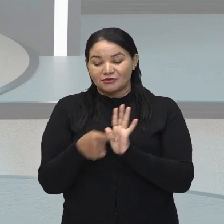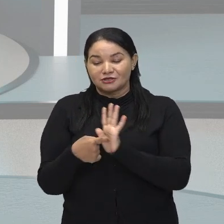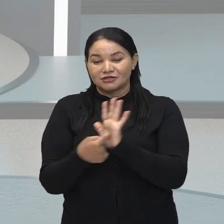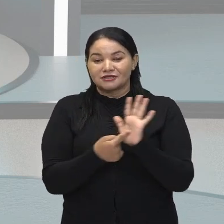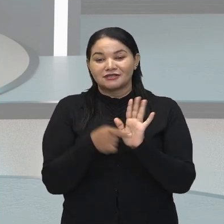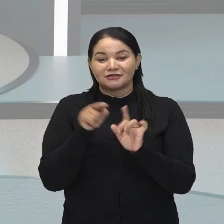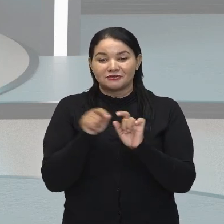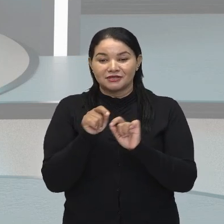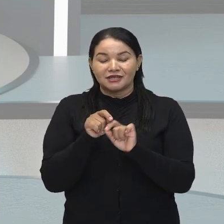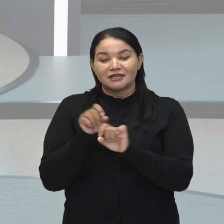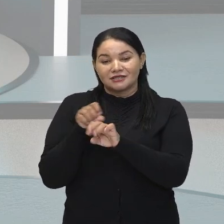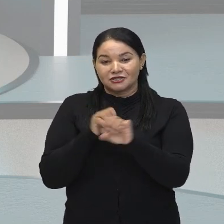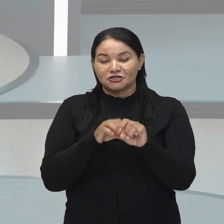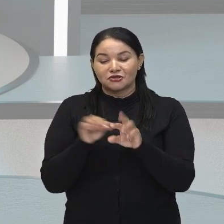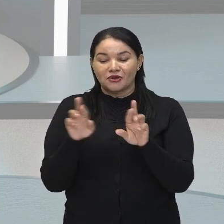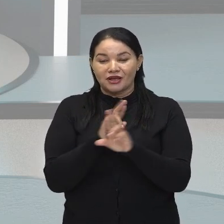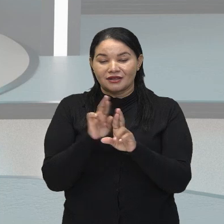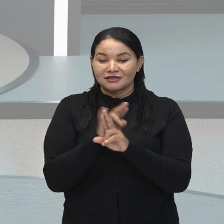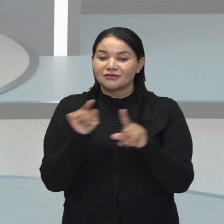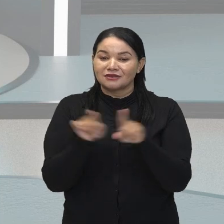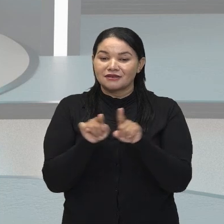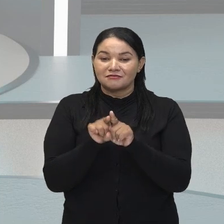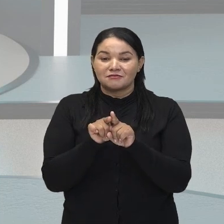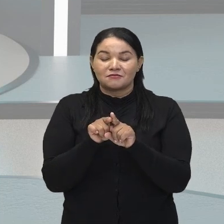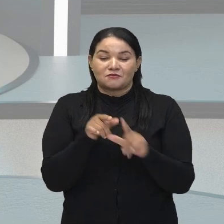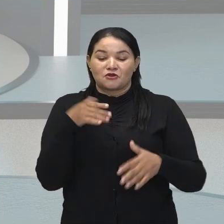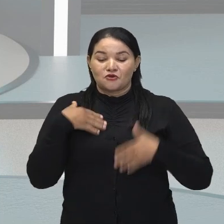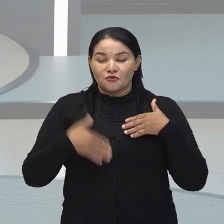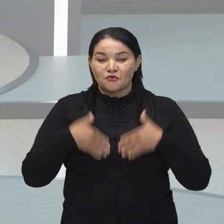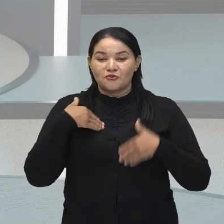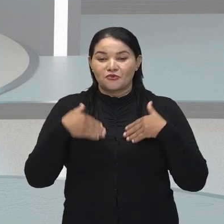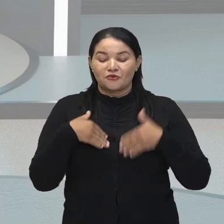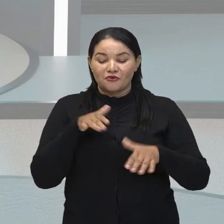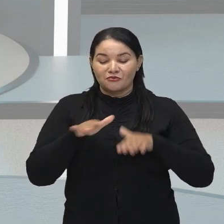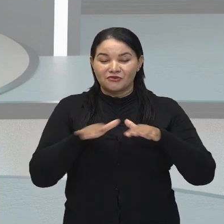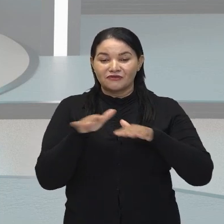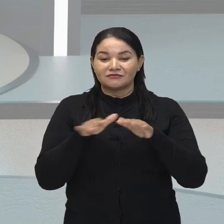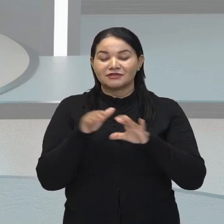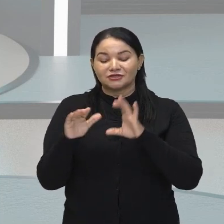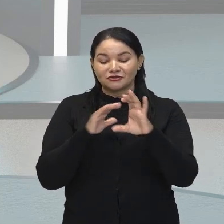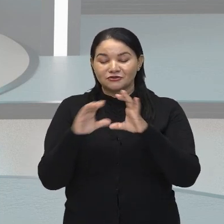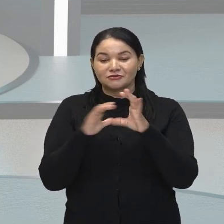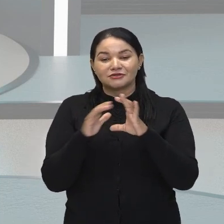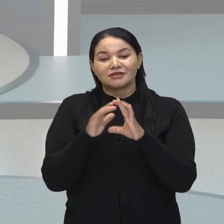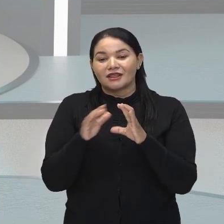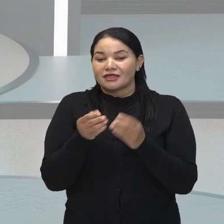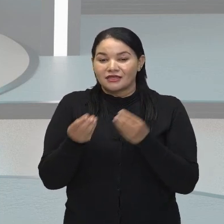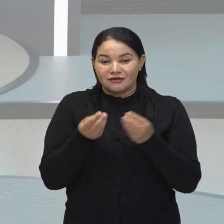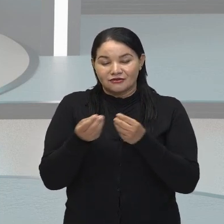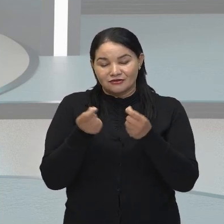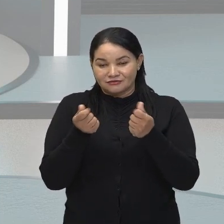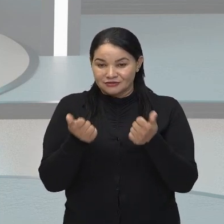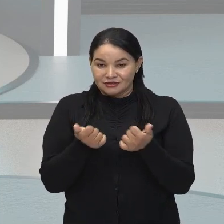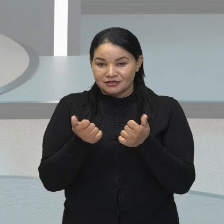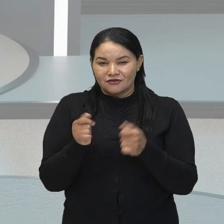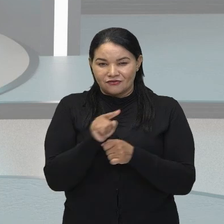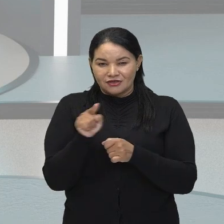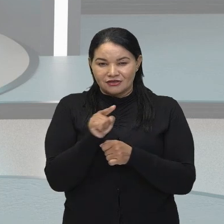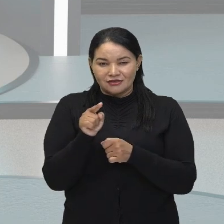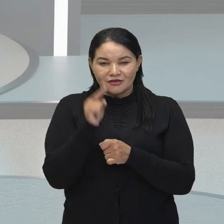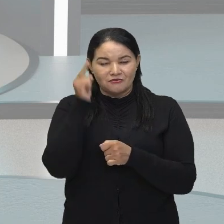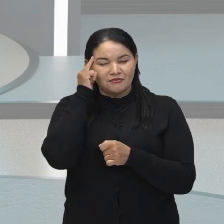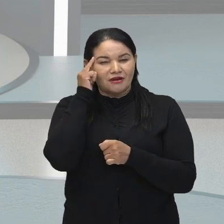suas relações e de como o corpo vai interagindo e se comunicando. Já tinha parado para pensar